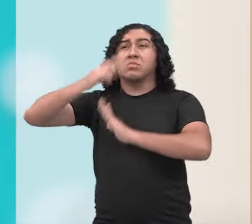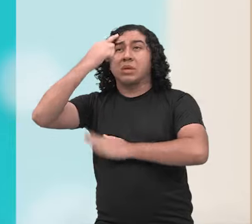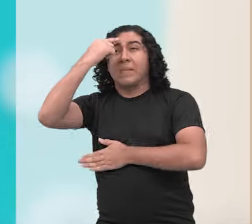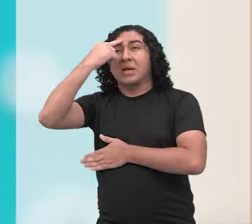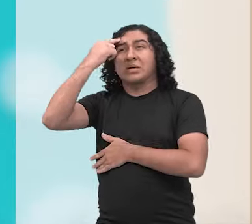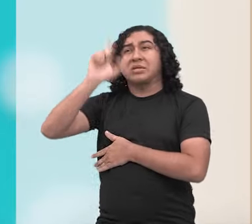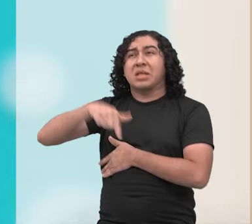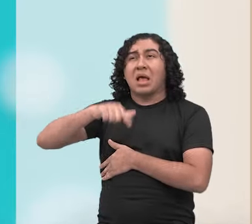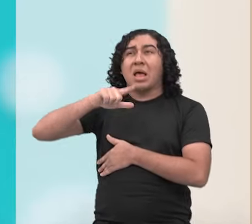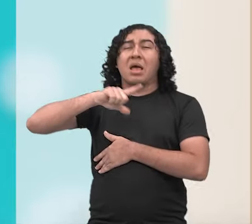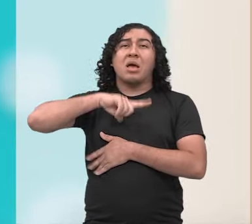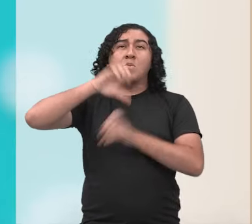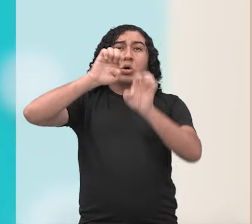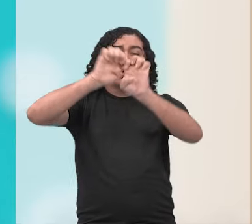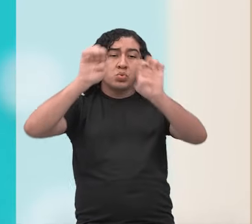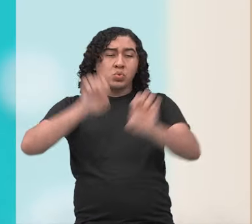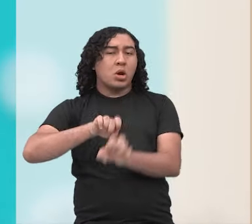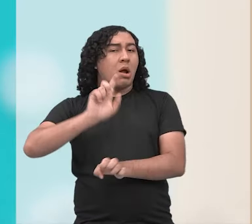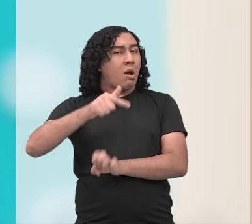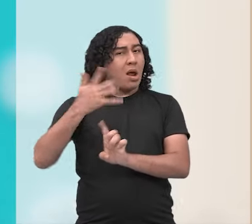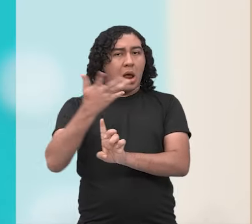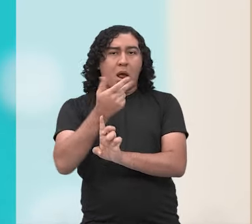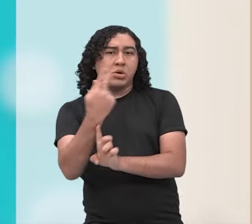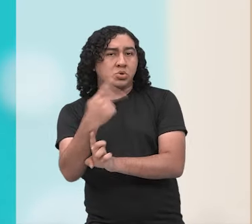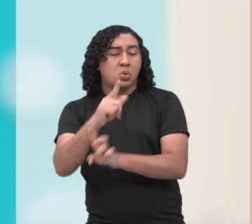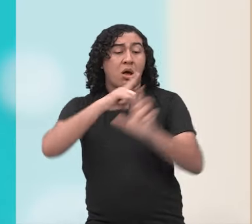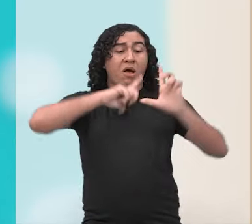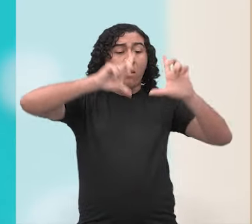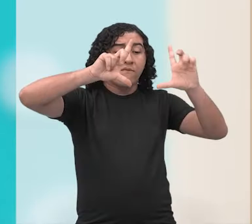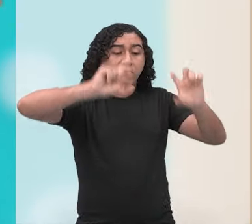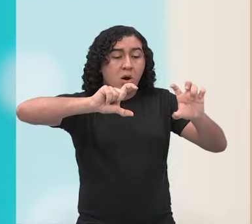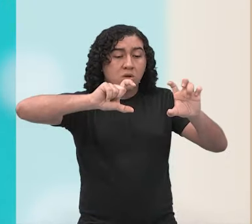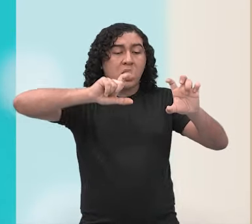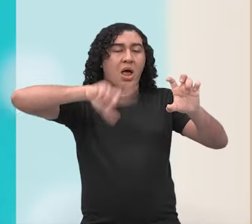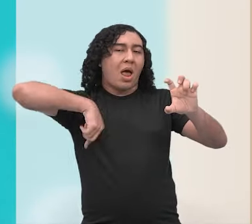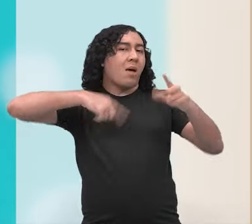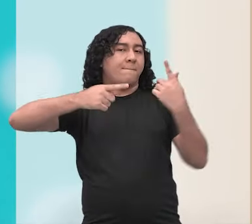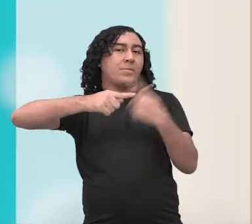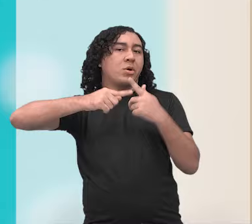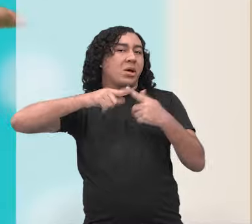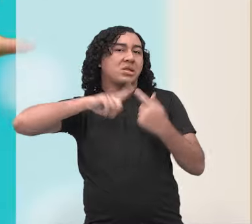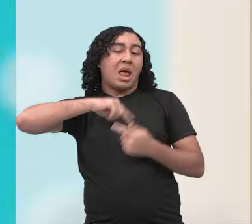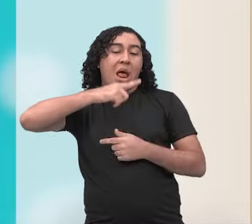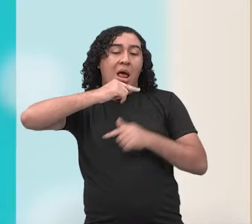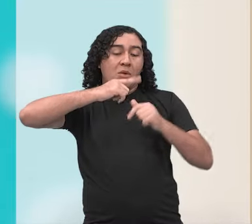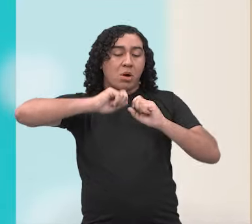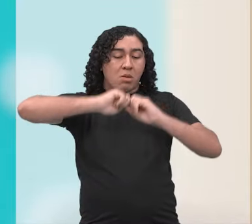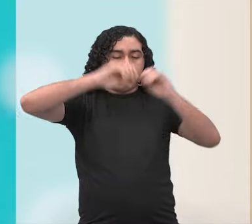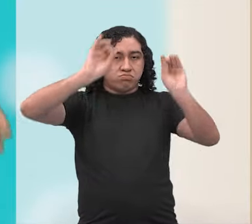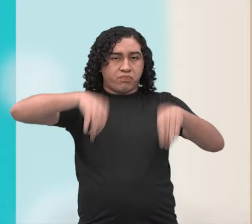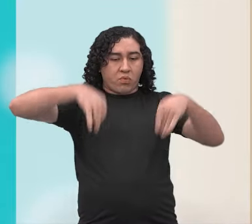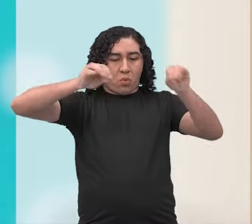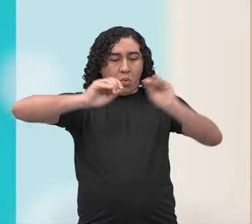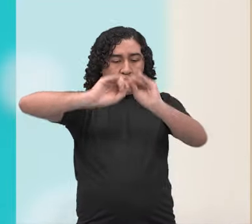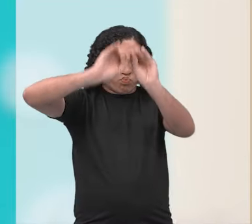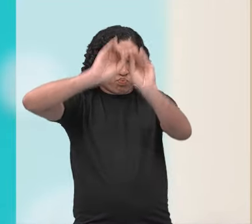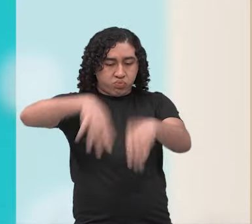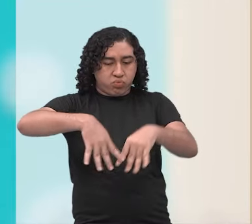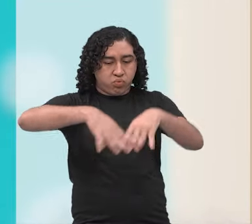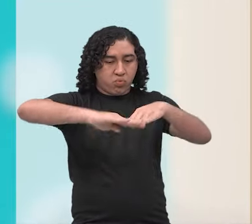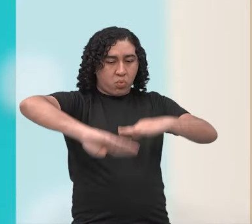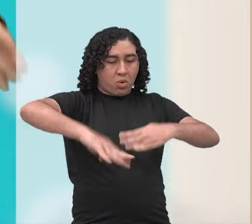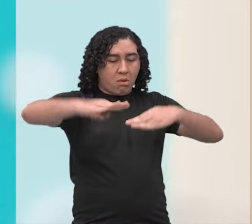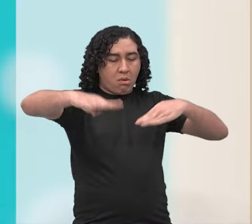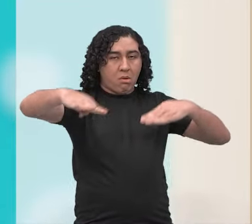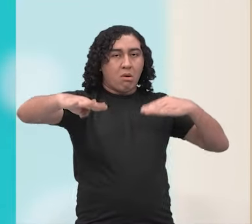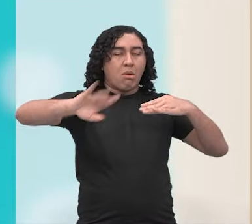isso. Isso aí é a arte dele, ele tem um conceito sobre o porquê que ele cobriu aquele lago com aquele tecido ou com